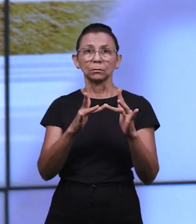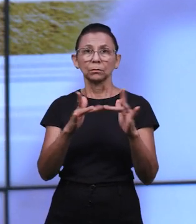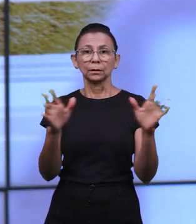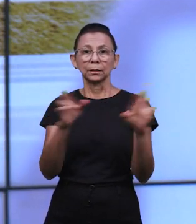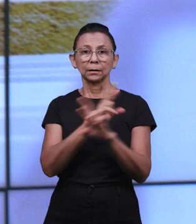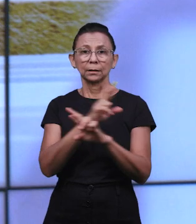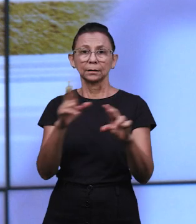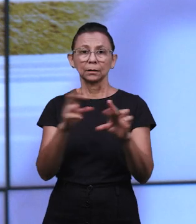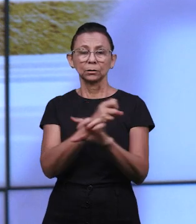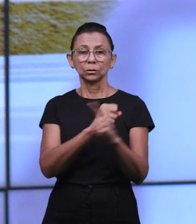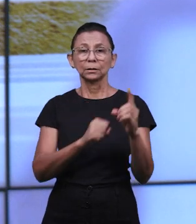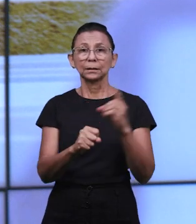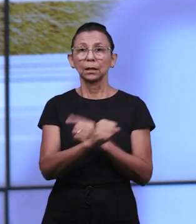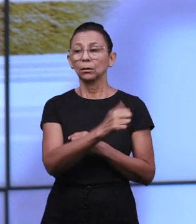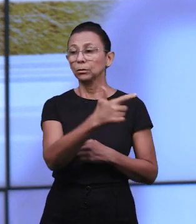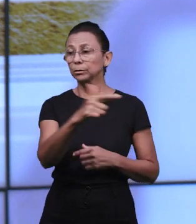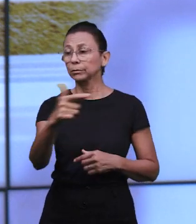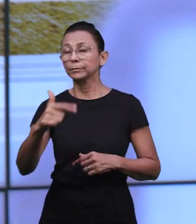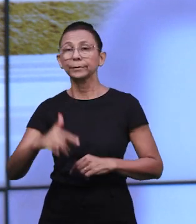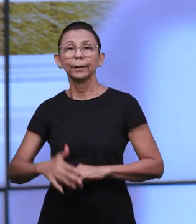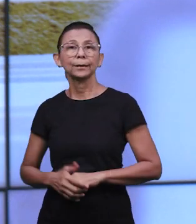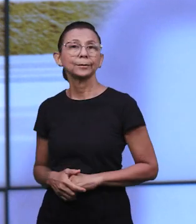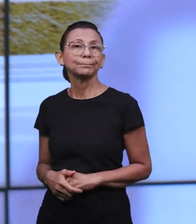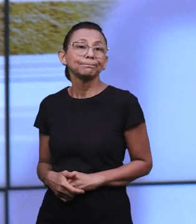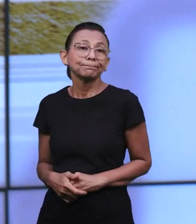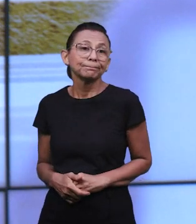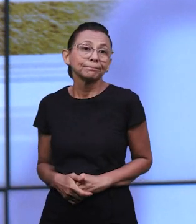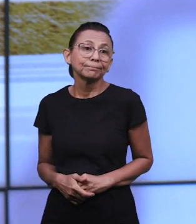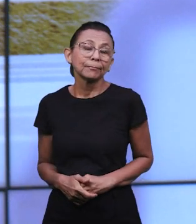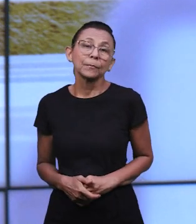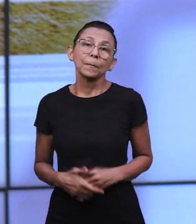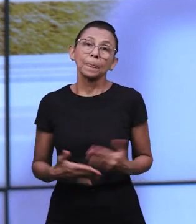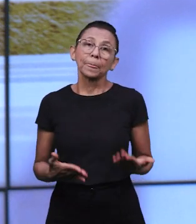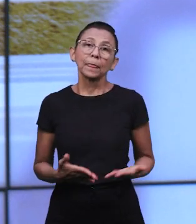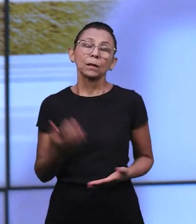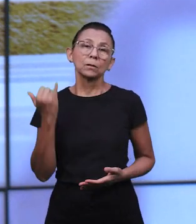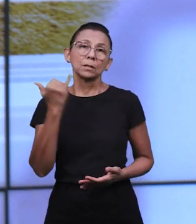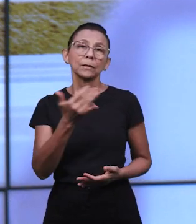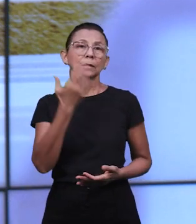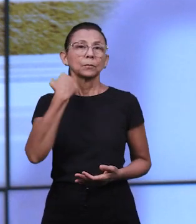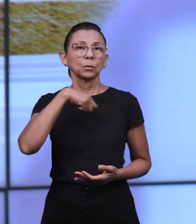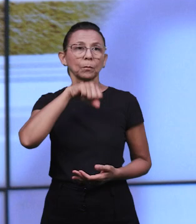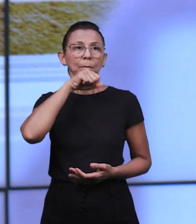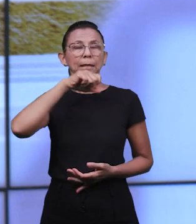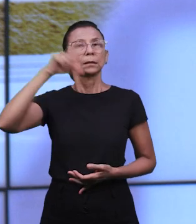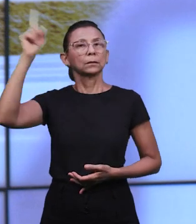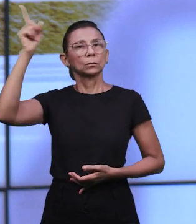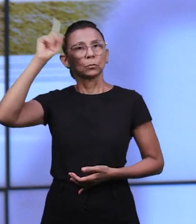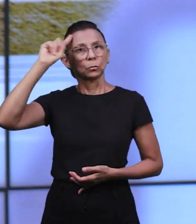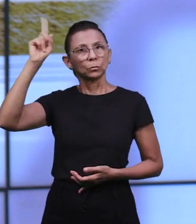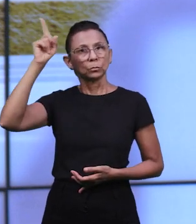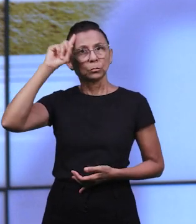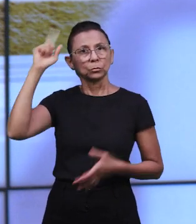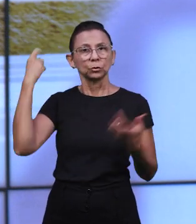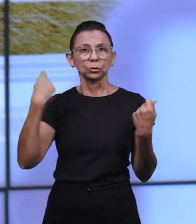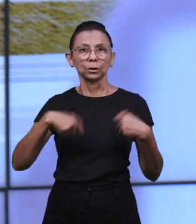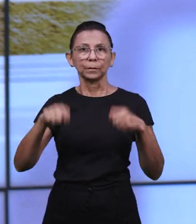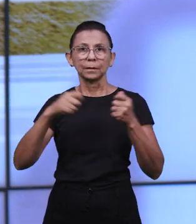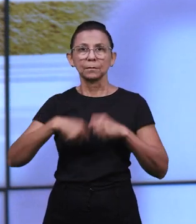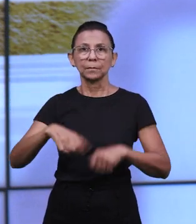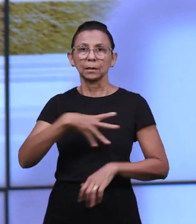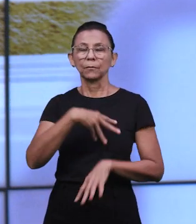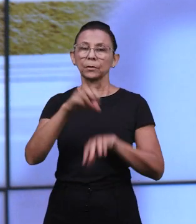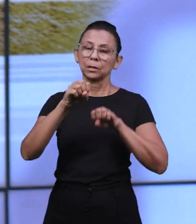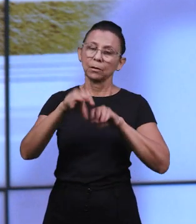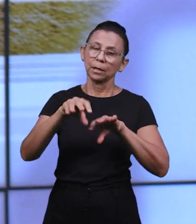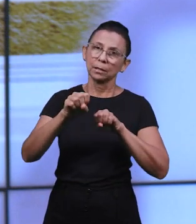não temos um relato de luxo para fazer e que todos os dias precisamos dar as mesmas instruções aos nossos filhos,